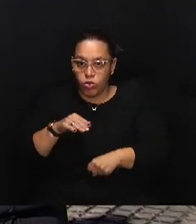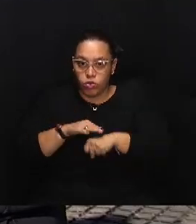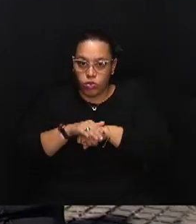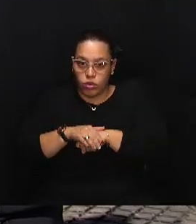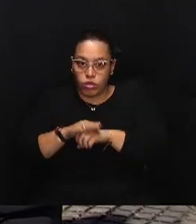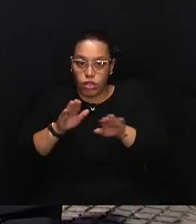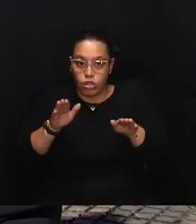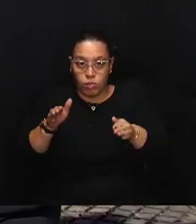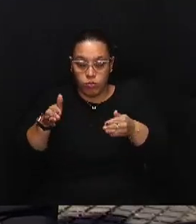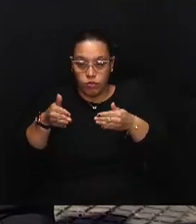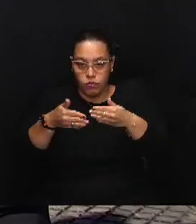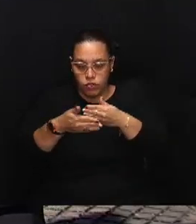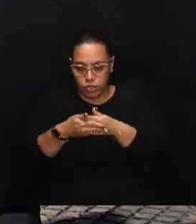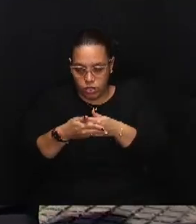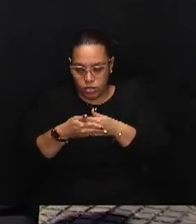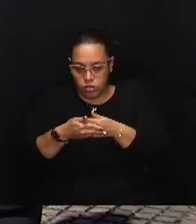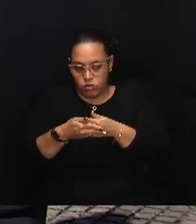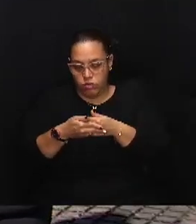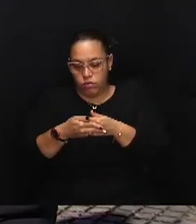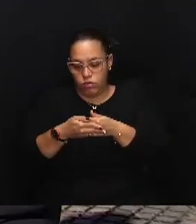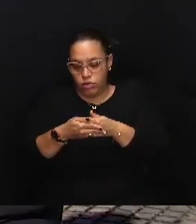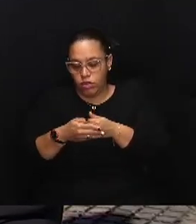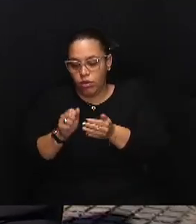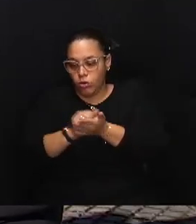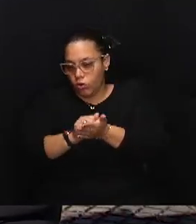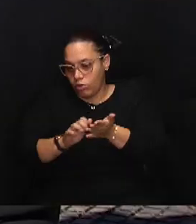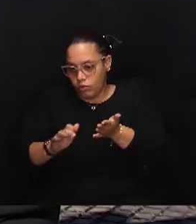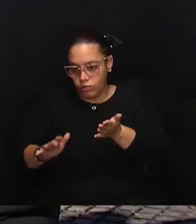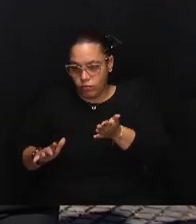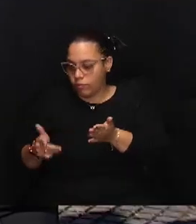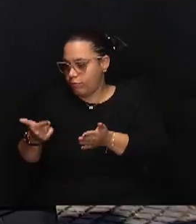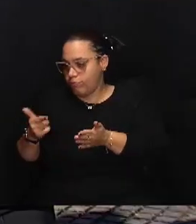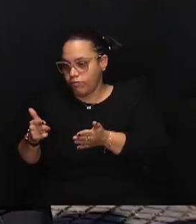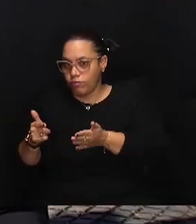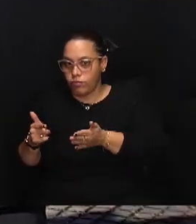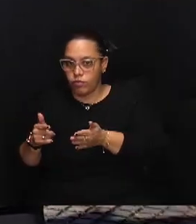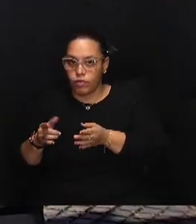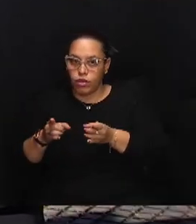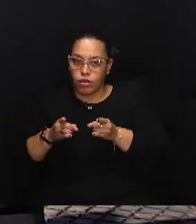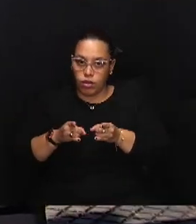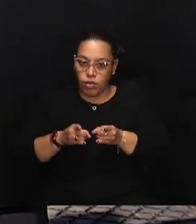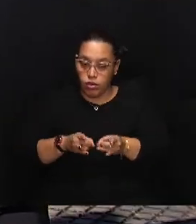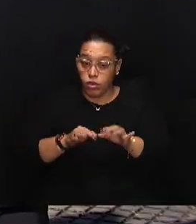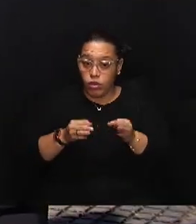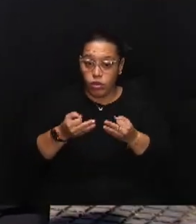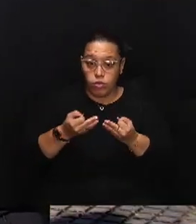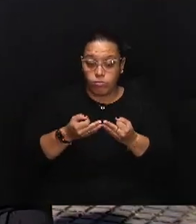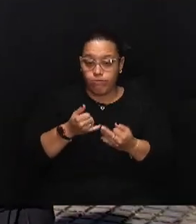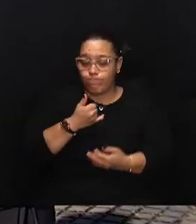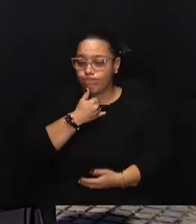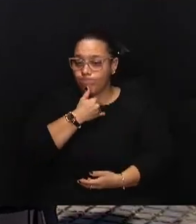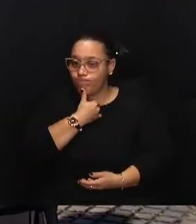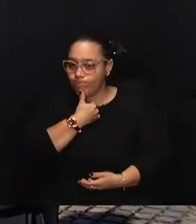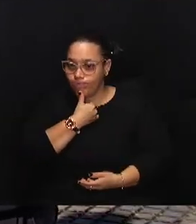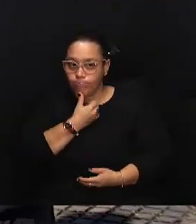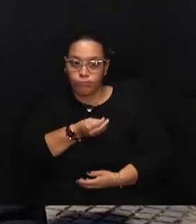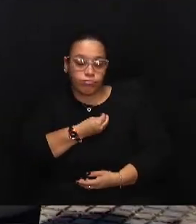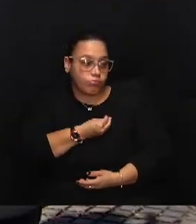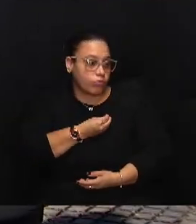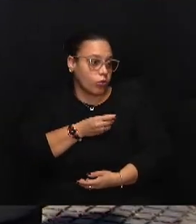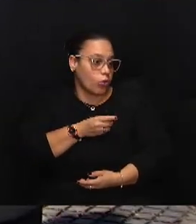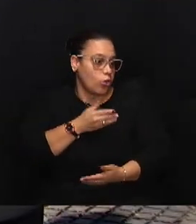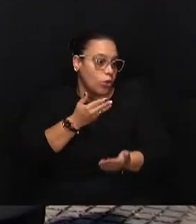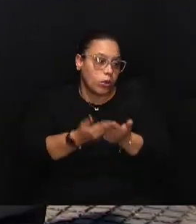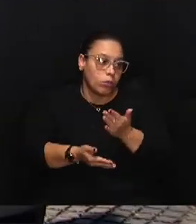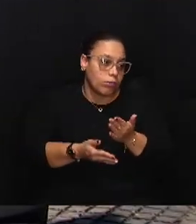está fechado para outras atividades. Então não tem ninguém sendo exumado, nenhuma família vivendo um momento no